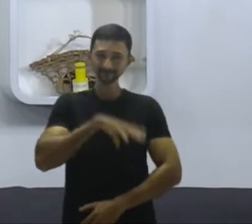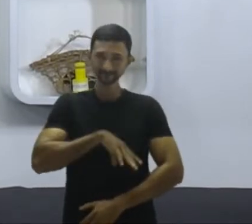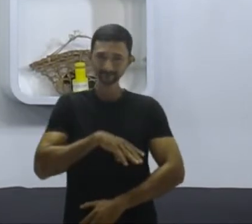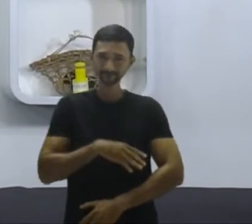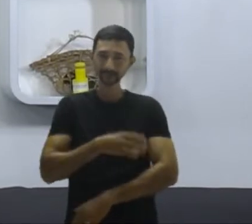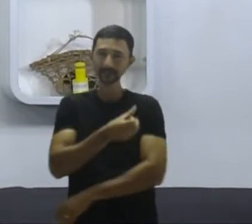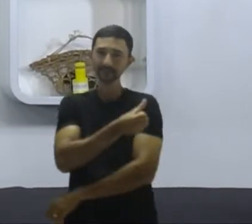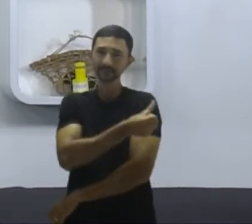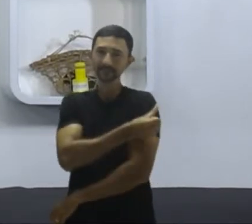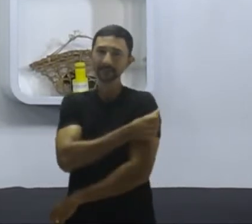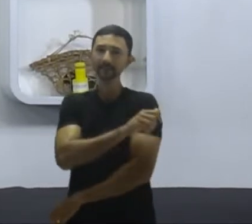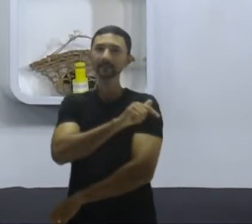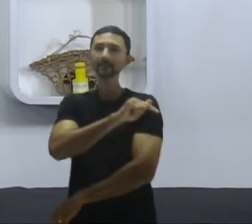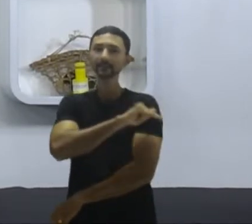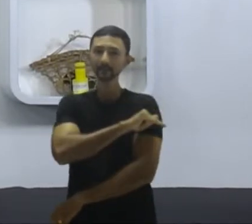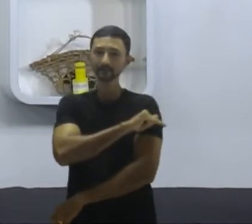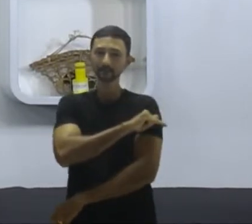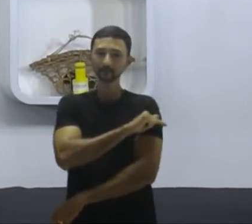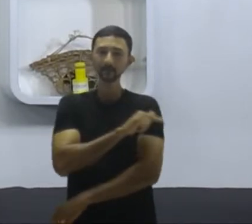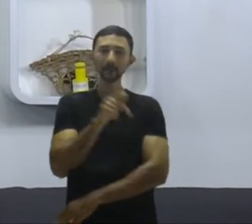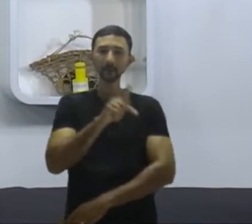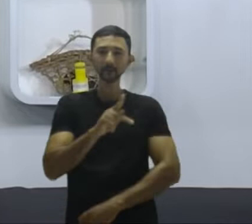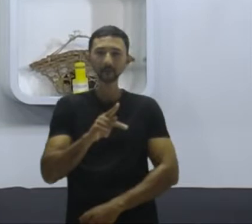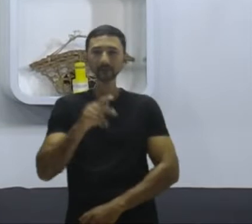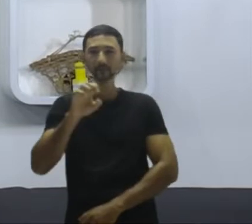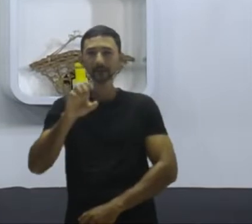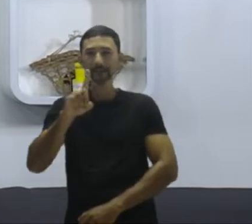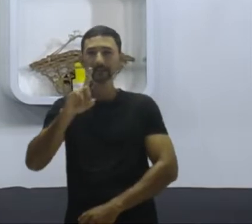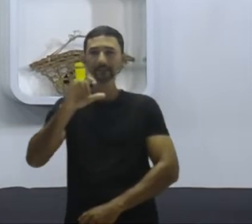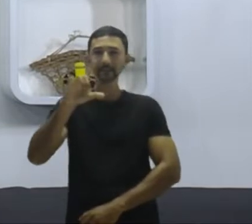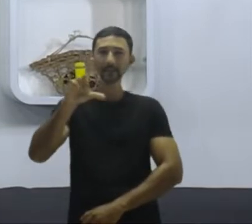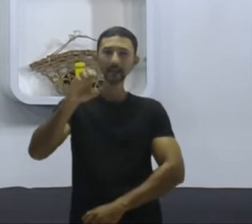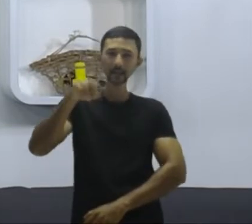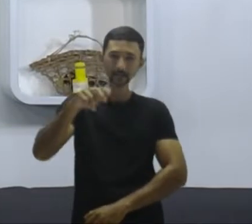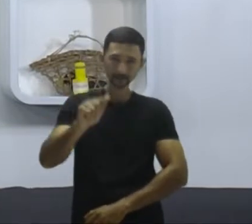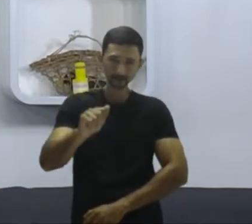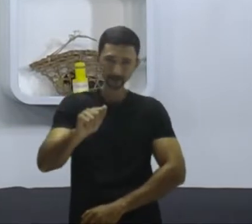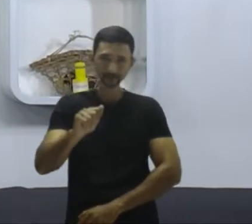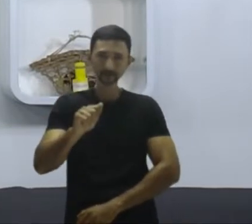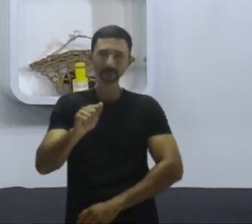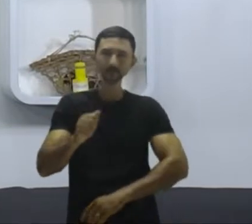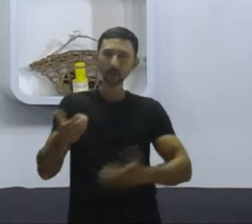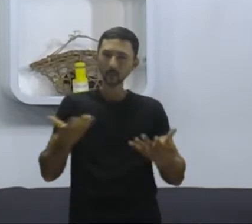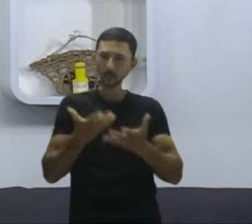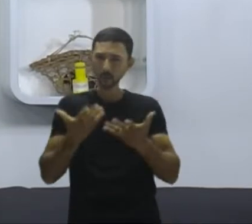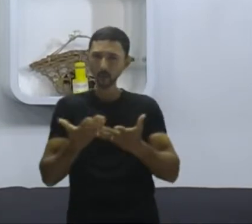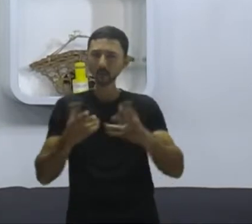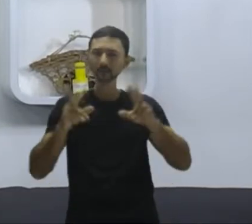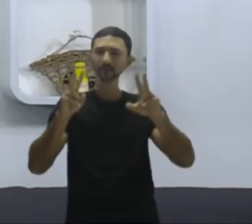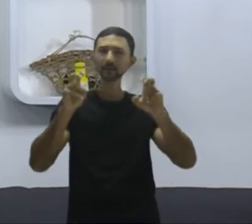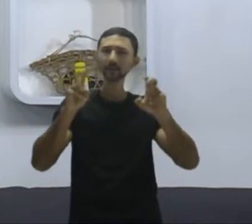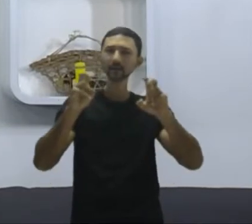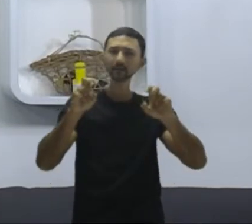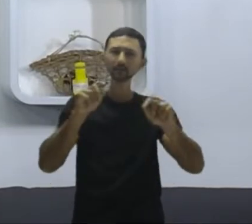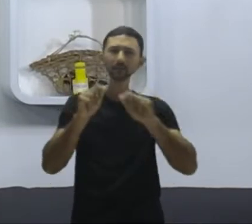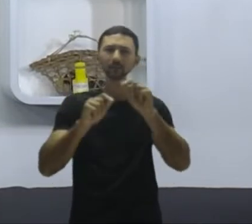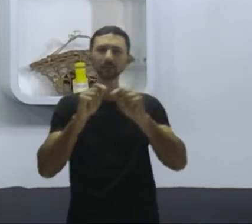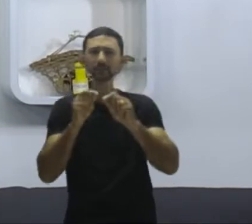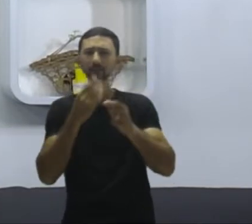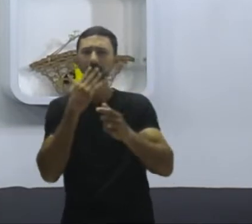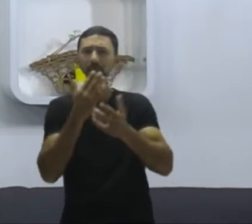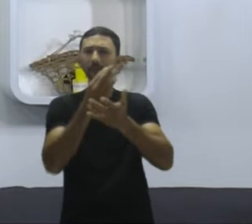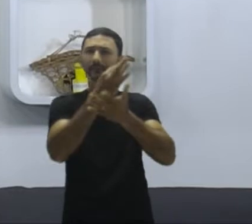os 6º e 7º anos. Eu sou a professora Edilena Guerra e hoje nós vamos tratar do tipo